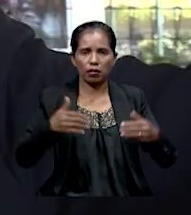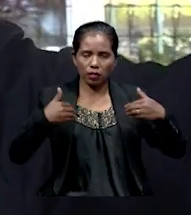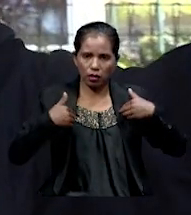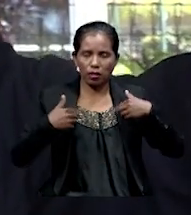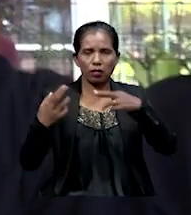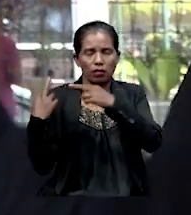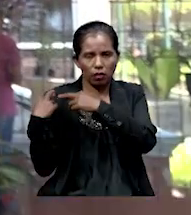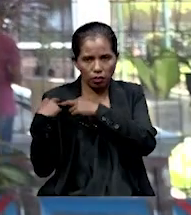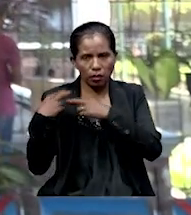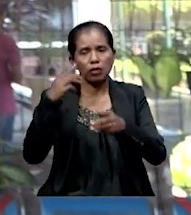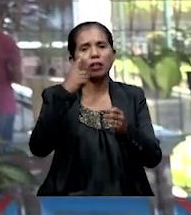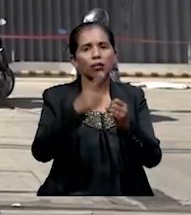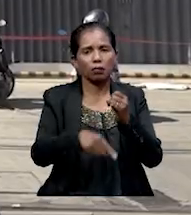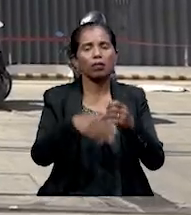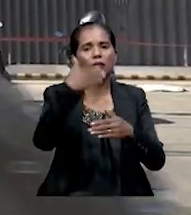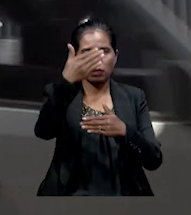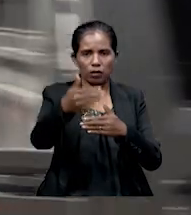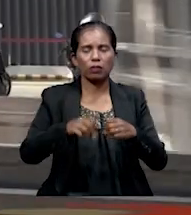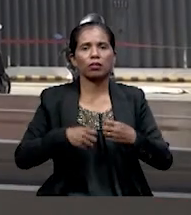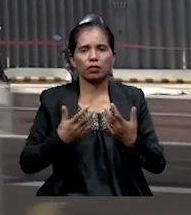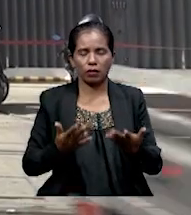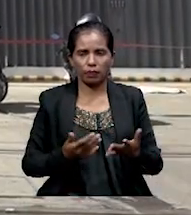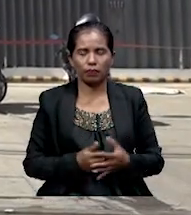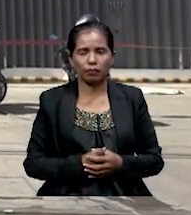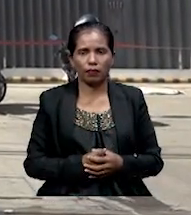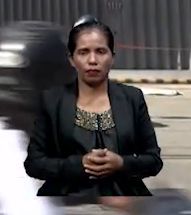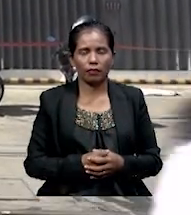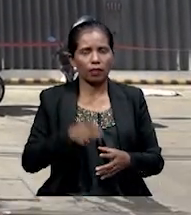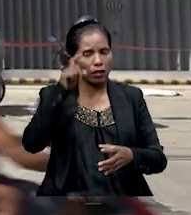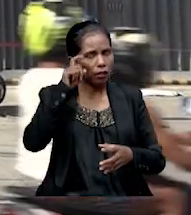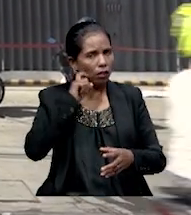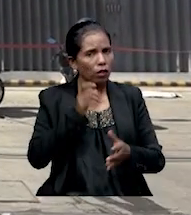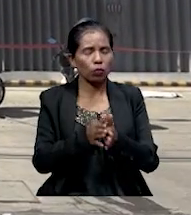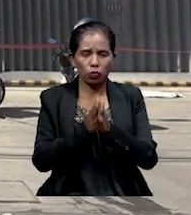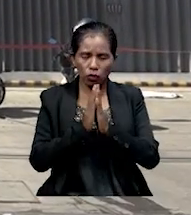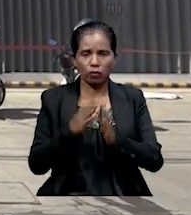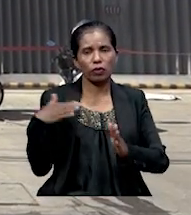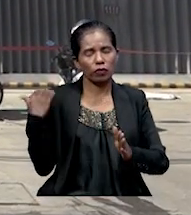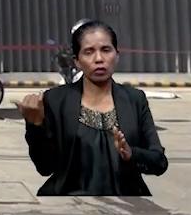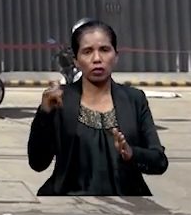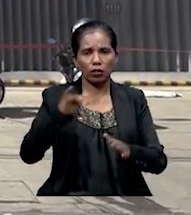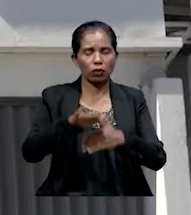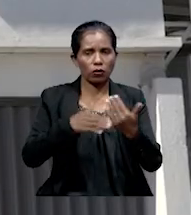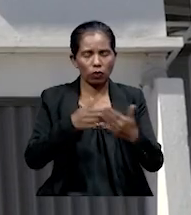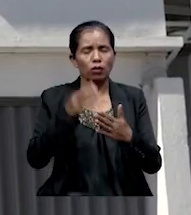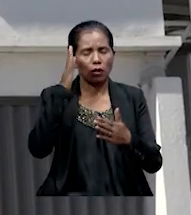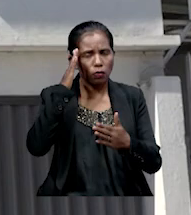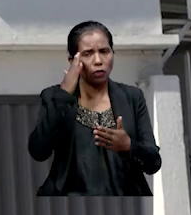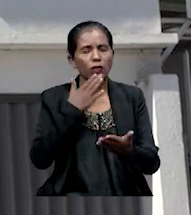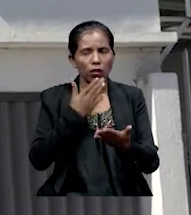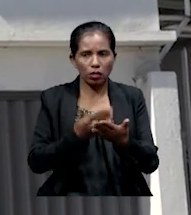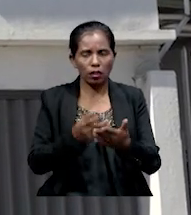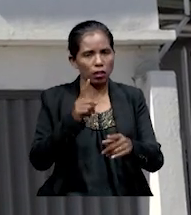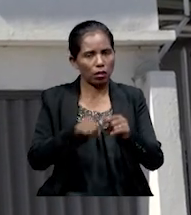responsabilidades e que os mais nem sa. Sanan Guzmão Mos, o suba jovem Sira atuando em dia, molo calo a São Ruma, tamba tudo